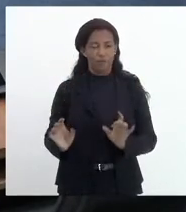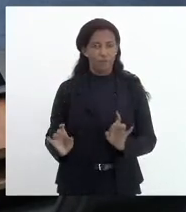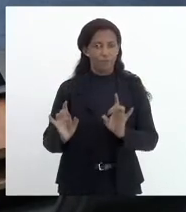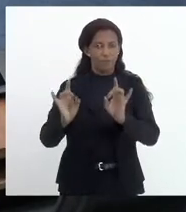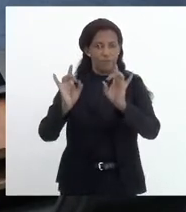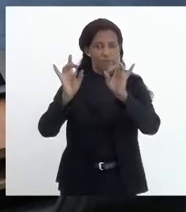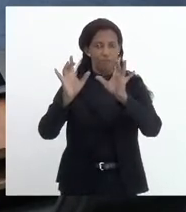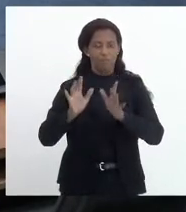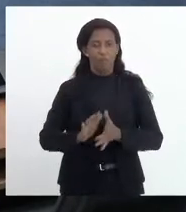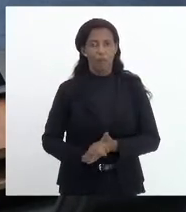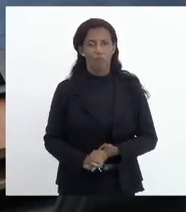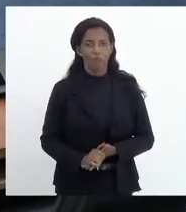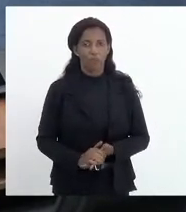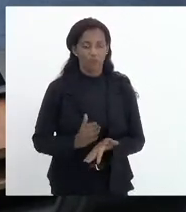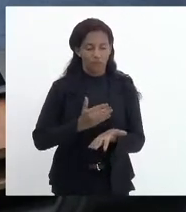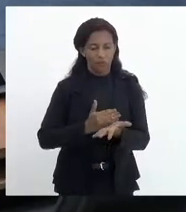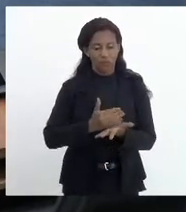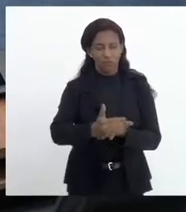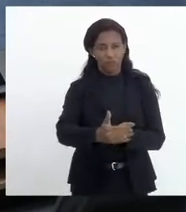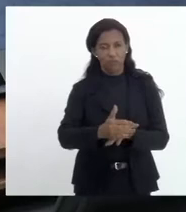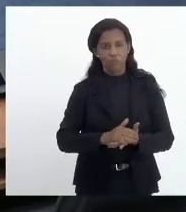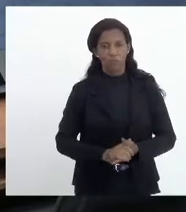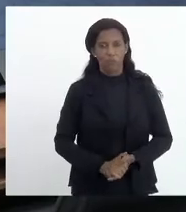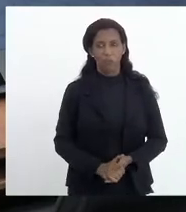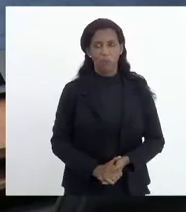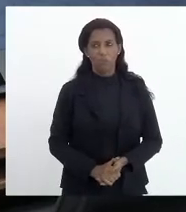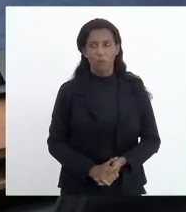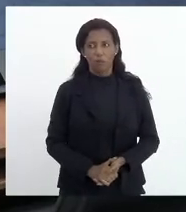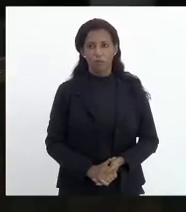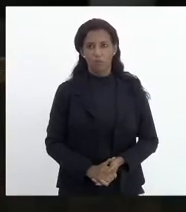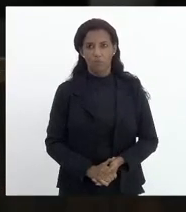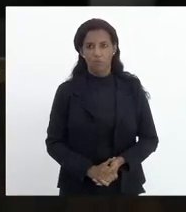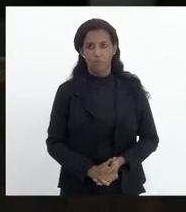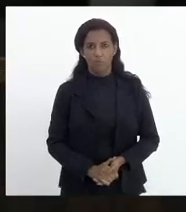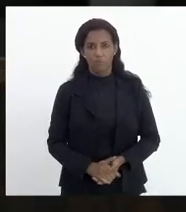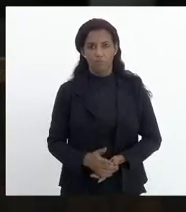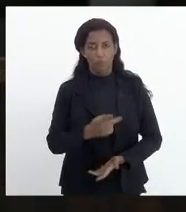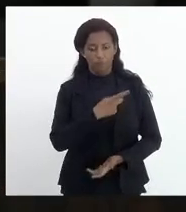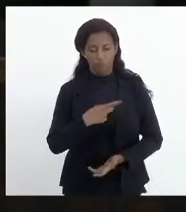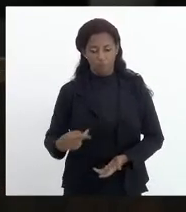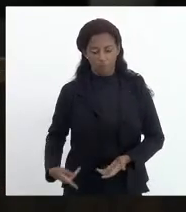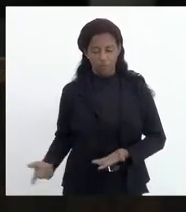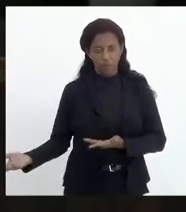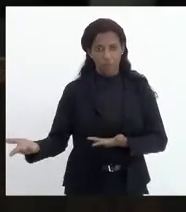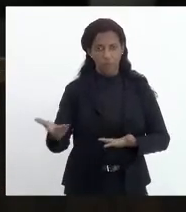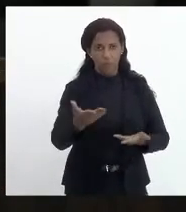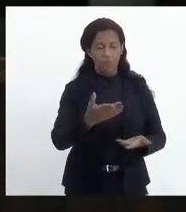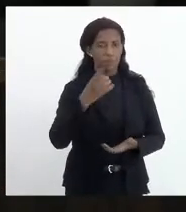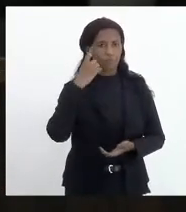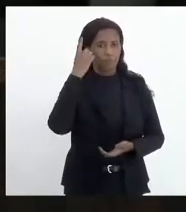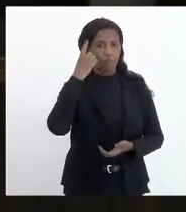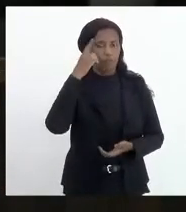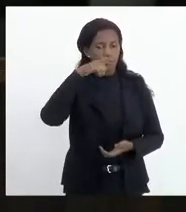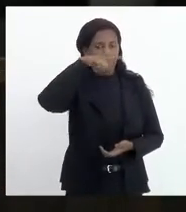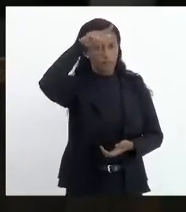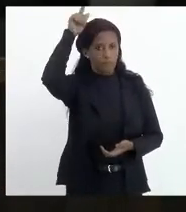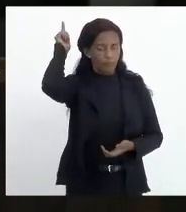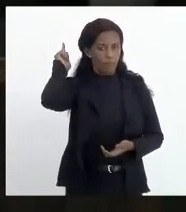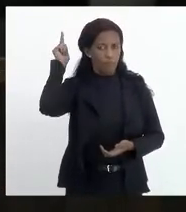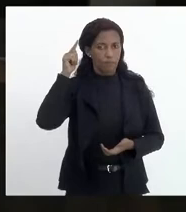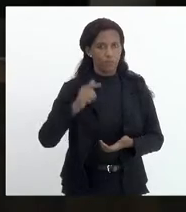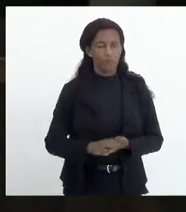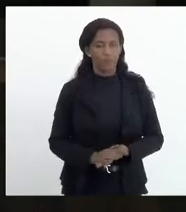de seu expediente inicial e a presidência convida o Nobre Deputado Luiz Paulo